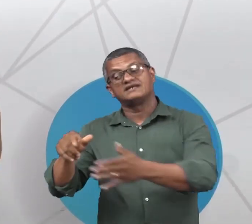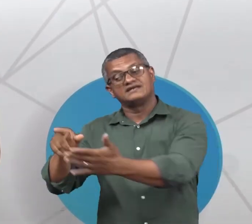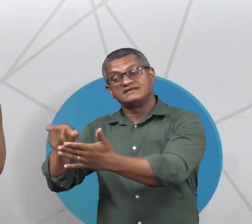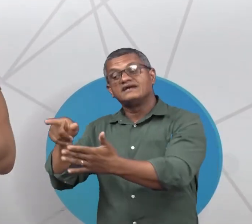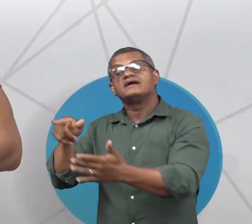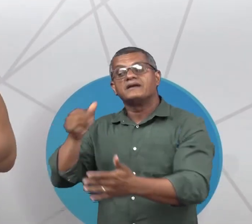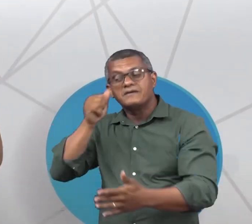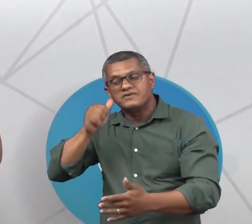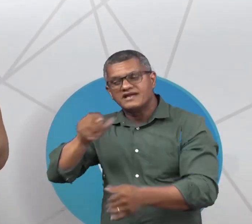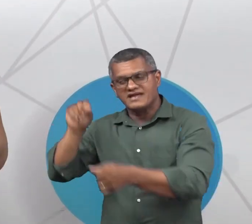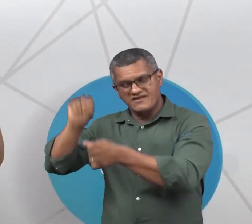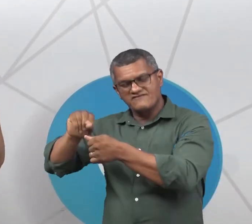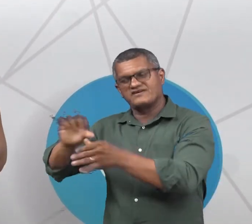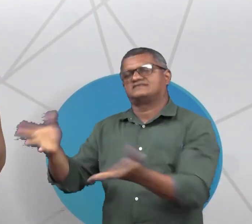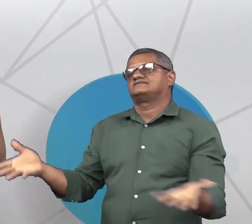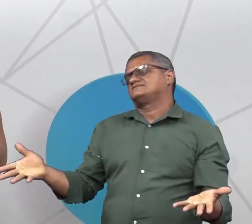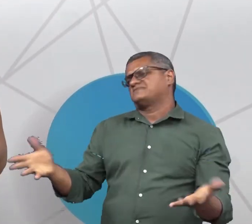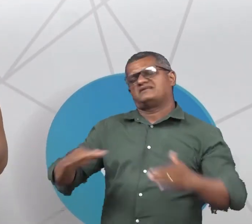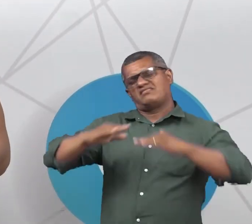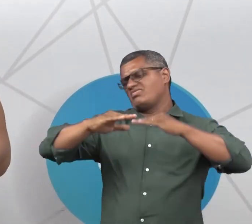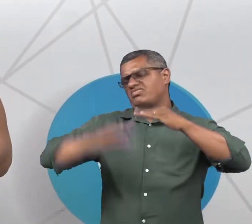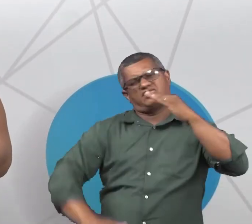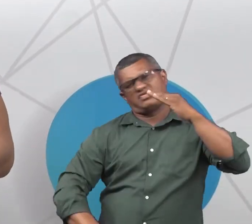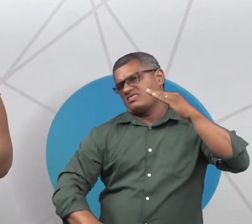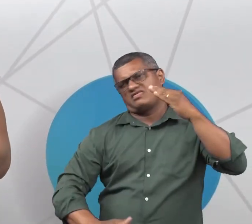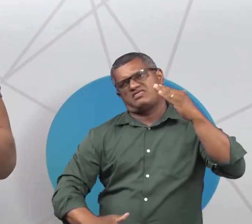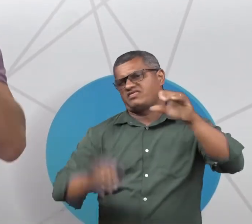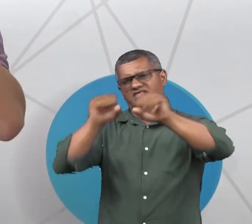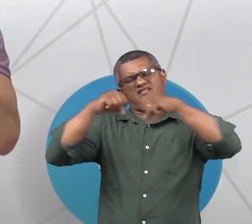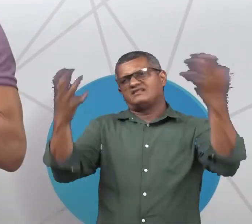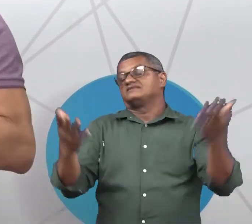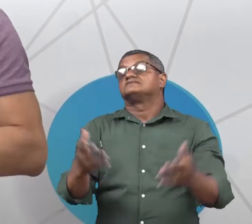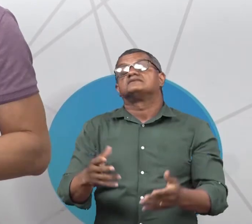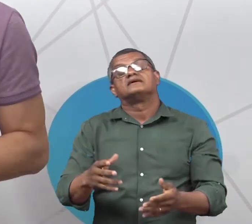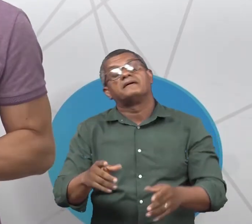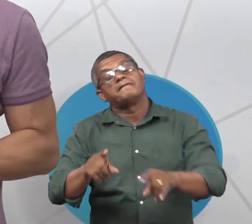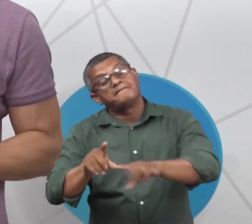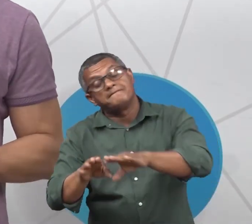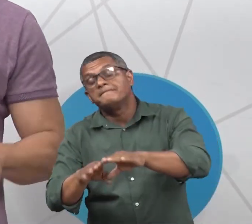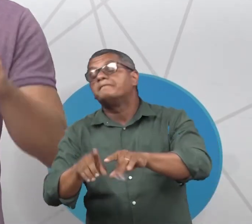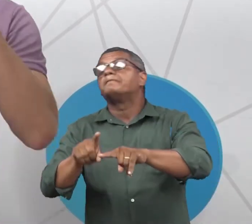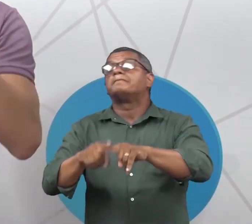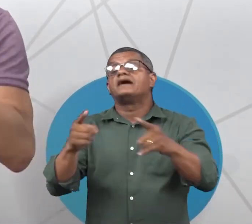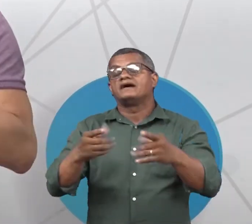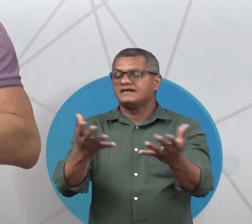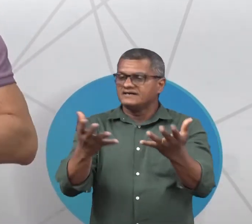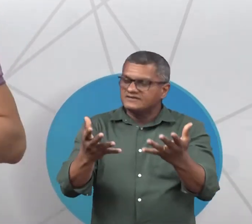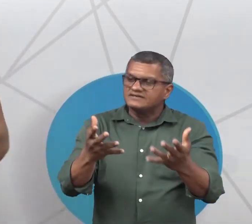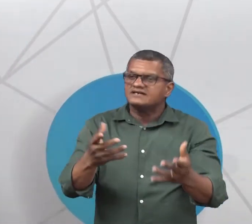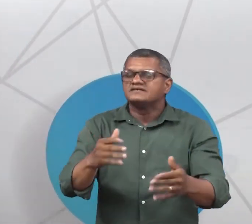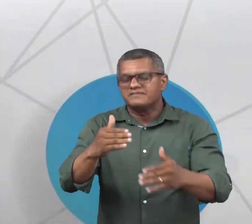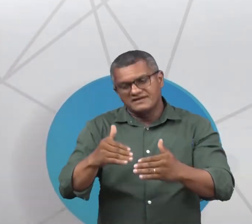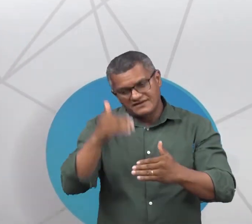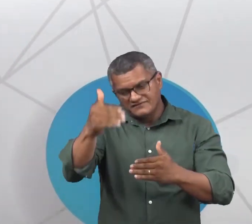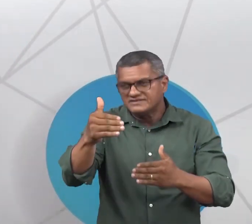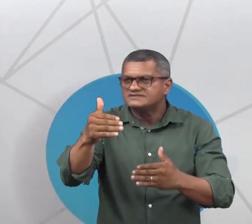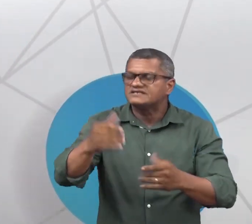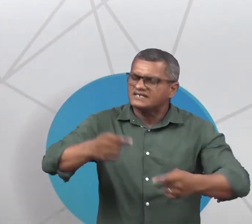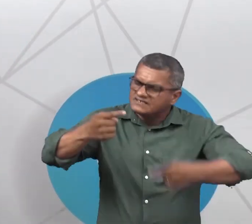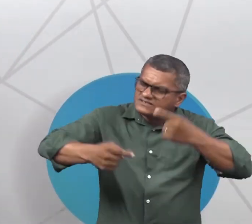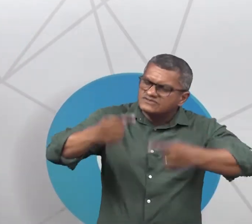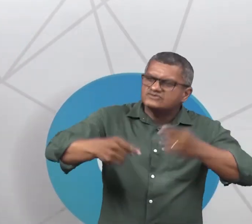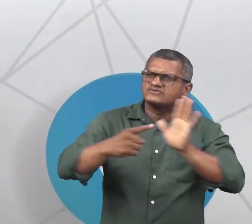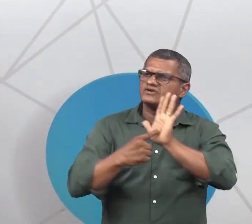acabam contribuindo com esse processo de desigualdade de gênero. Mas eu quero avançar e aguçar ainda mais essa